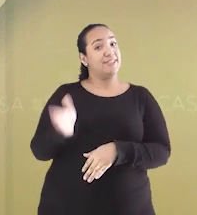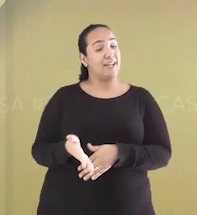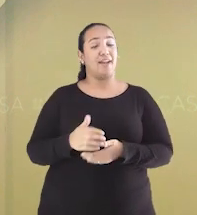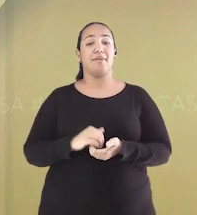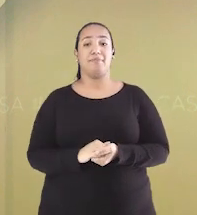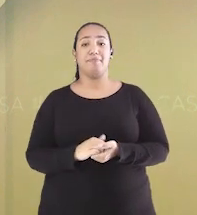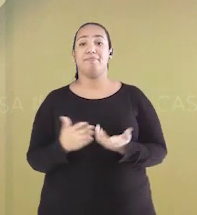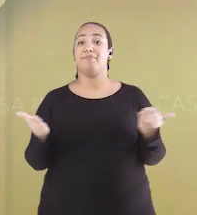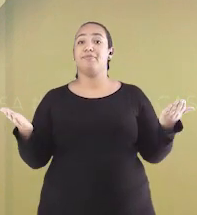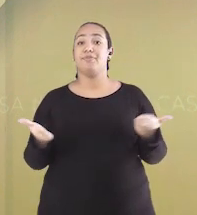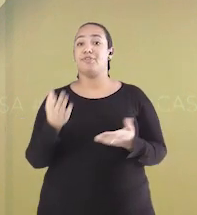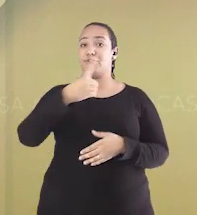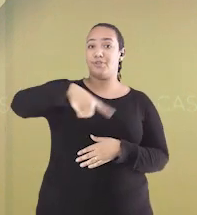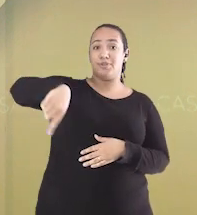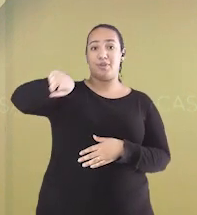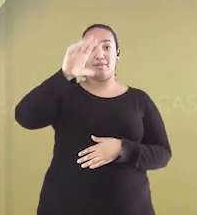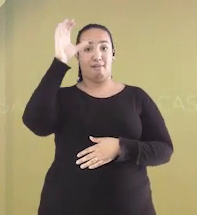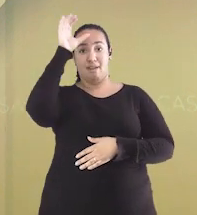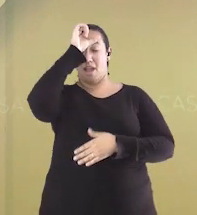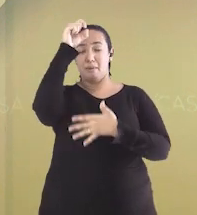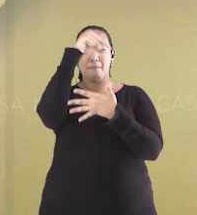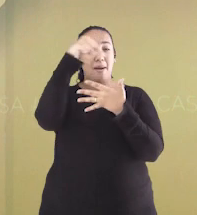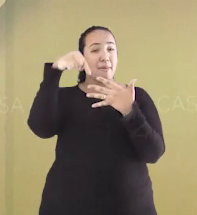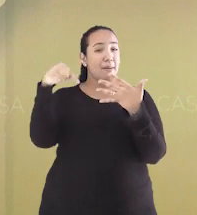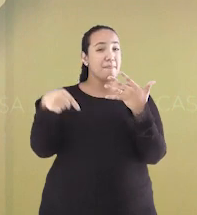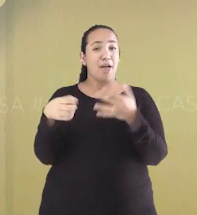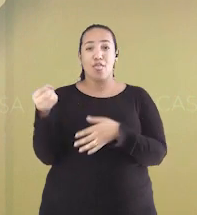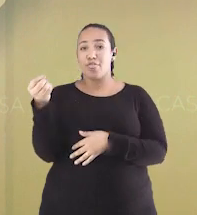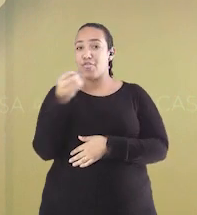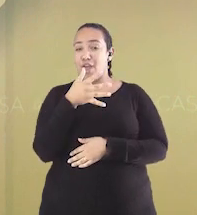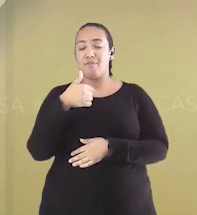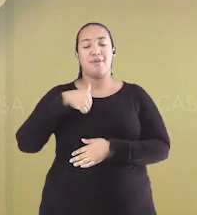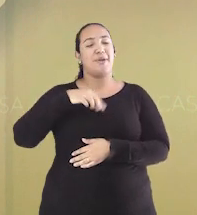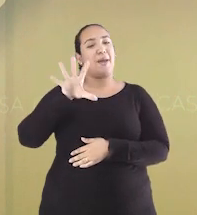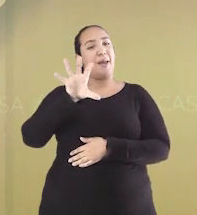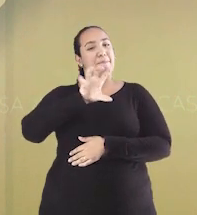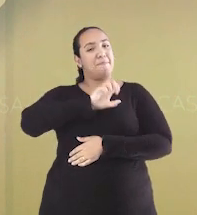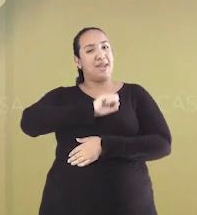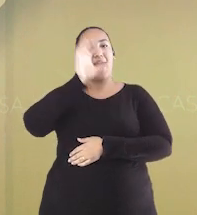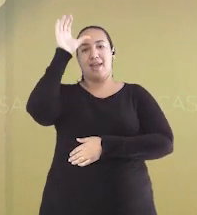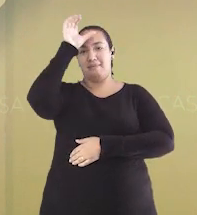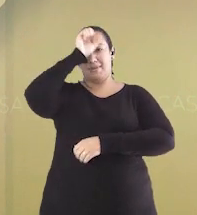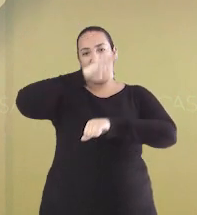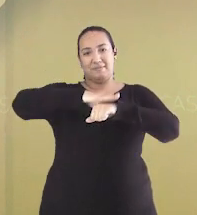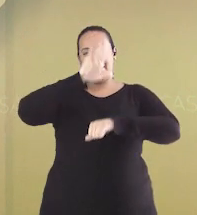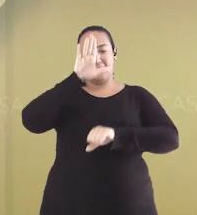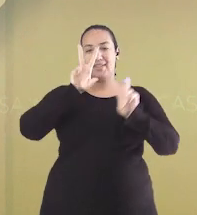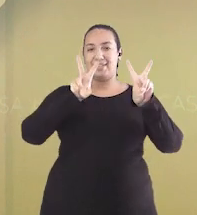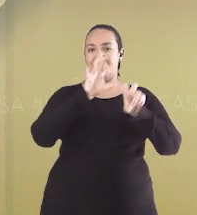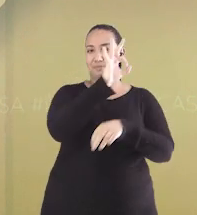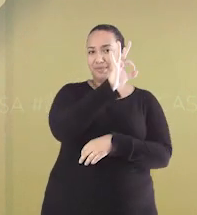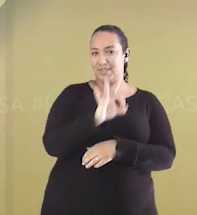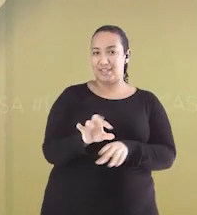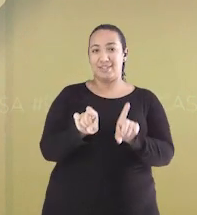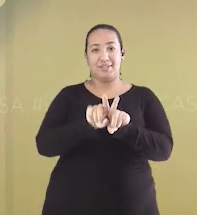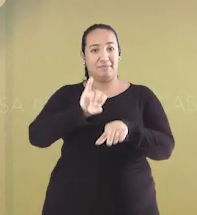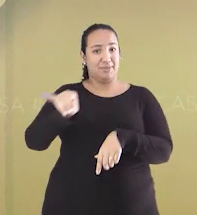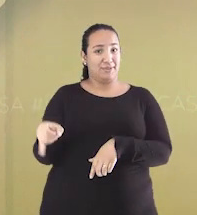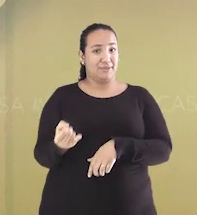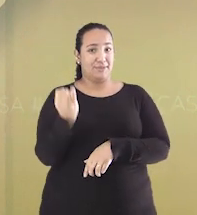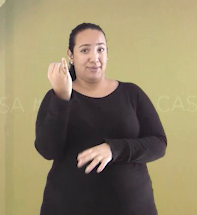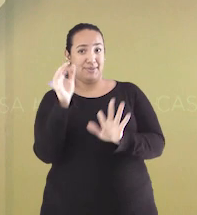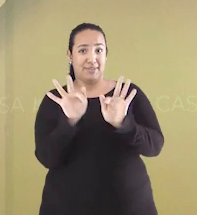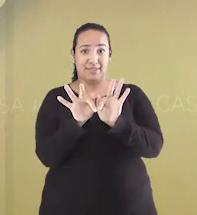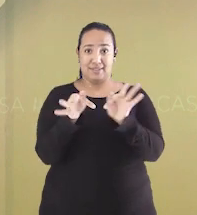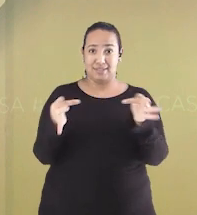aqui e hoje nós aprendemos muitas coisas novas. Eu adorei conhecer mais sobre a porcentagem e os juros simples.